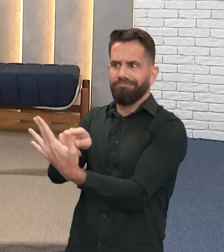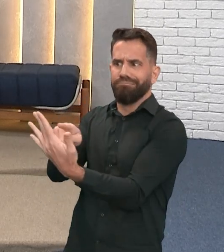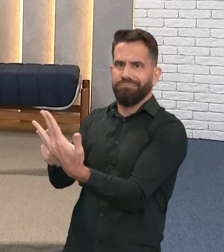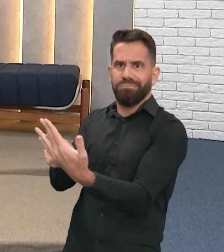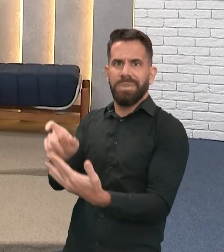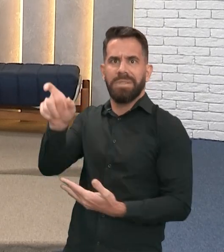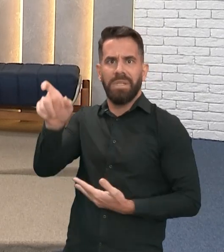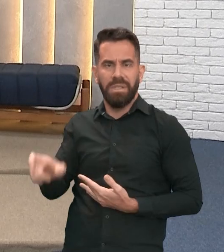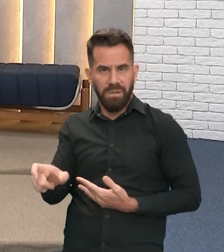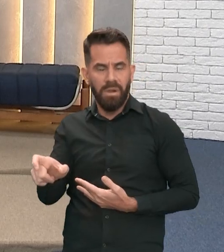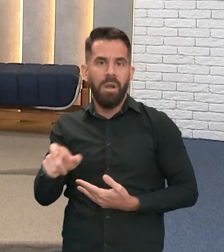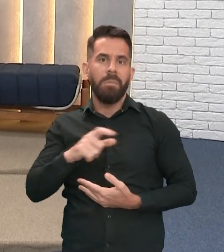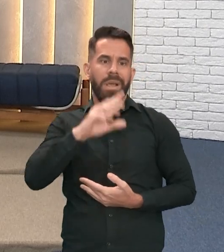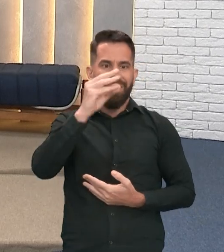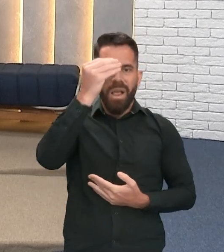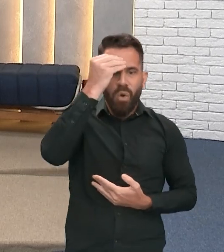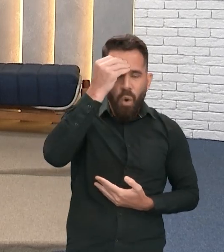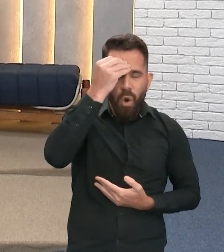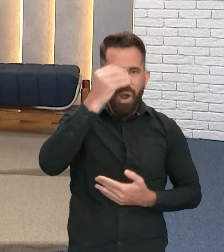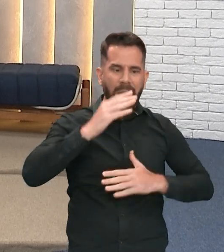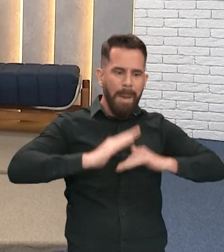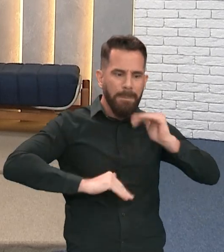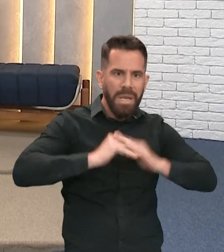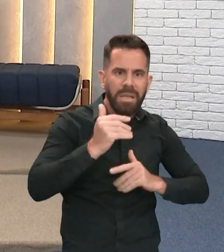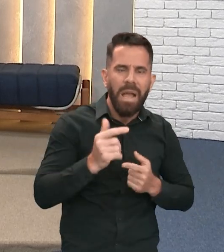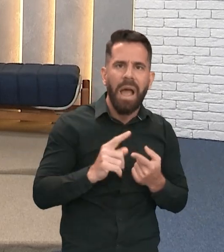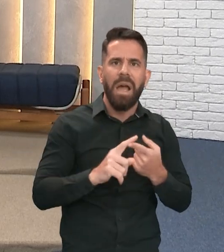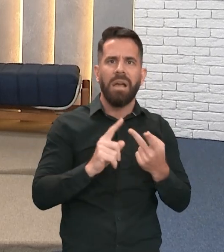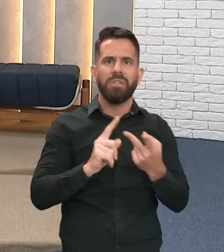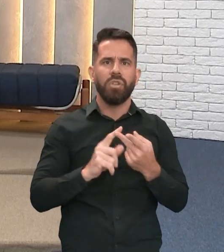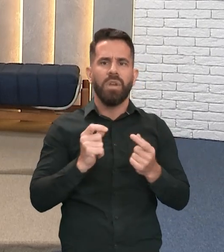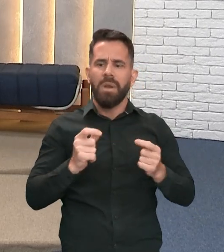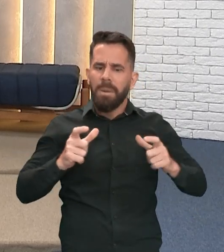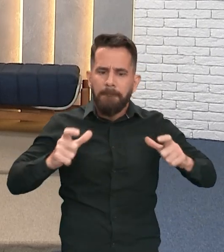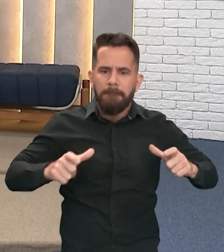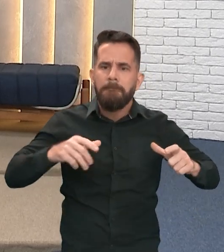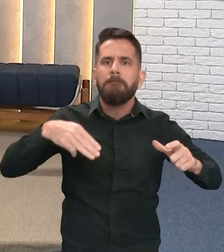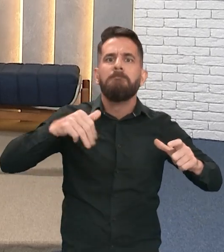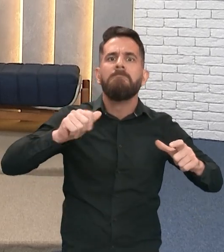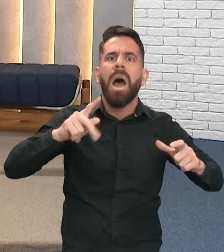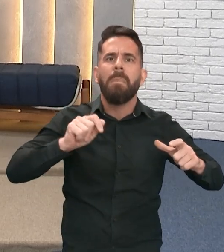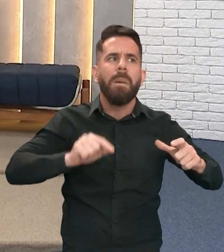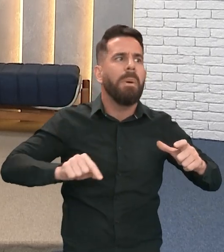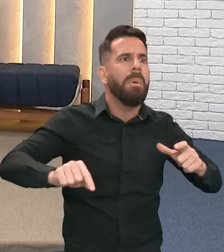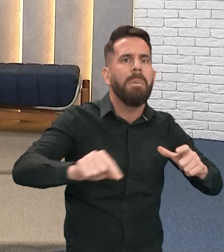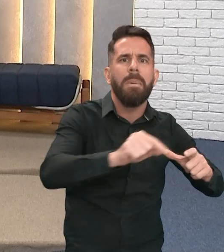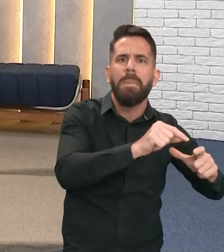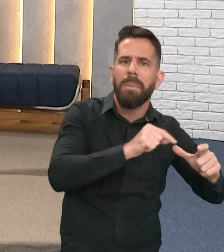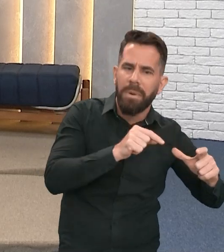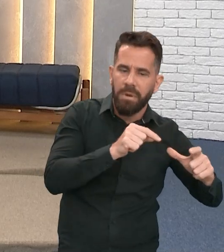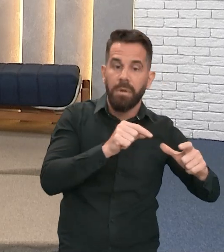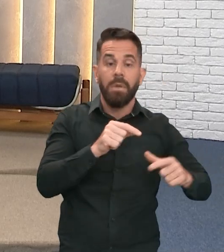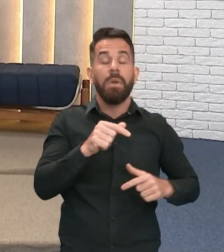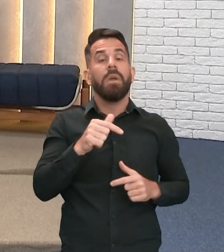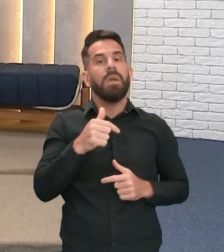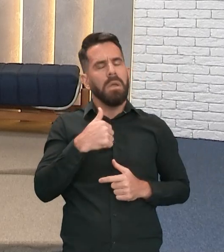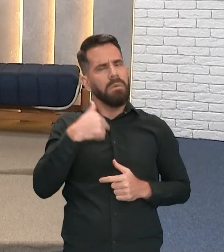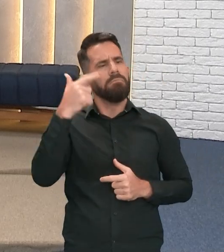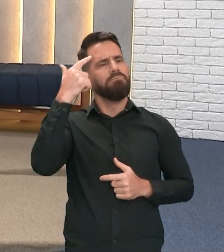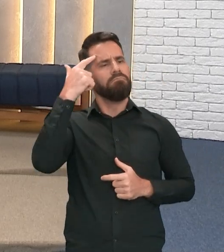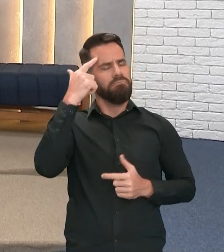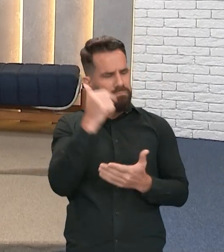habilidade de cada um, tem que decorar a estratégia de mapa. Então, estudando a partir de LoL, eu consegui fazer algumas inferências de